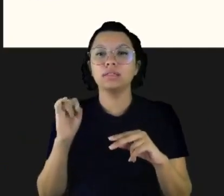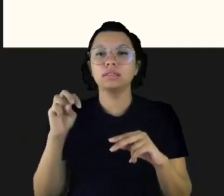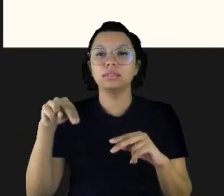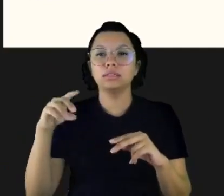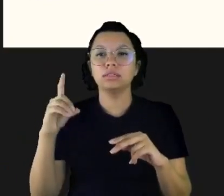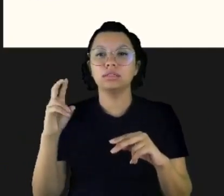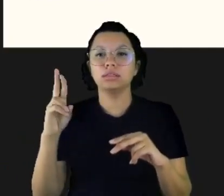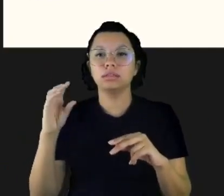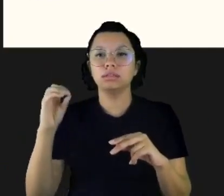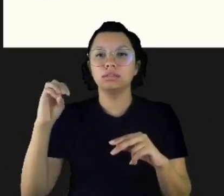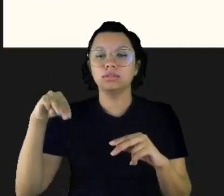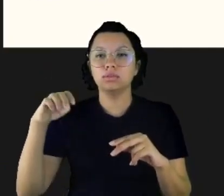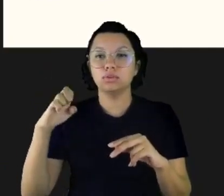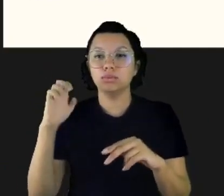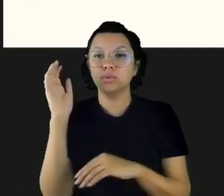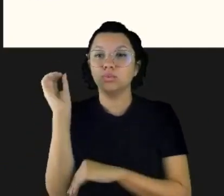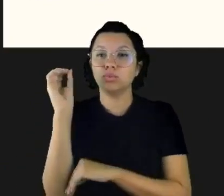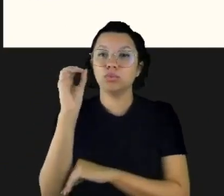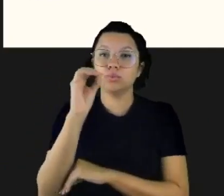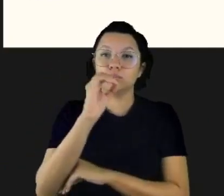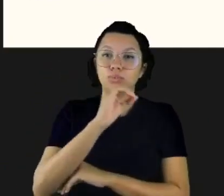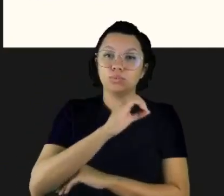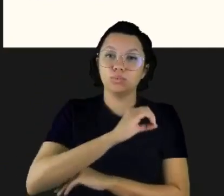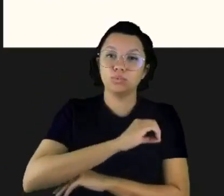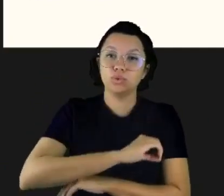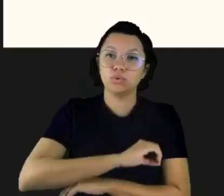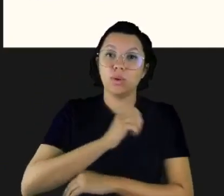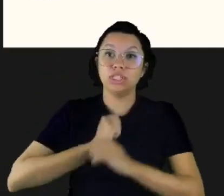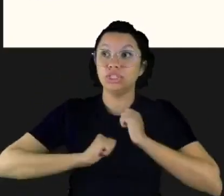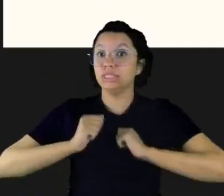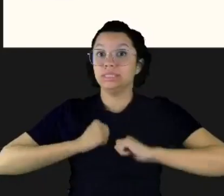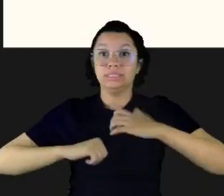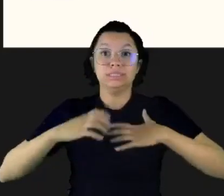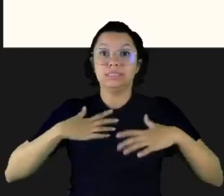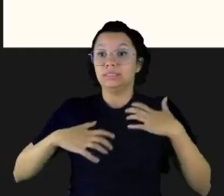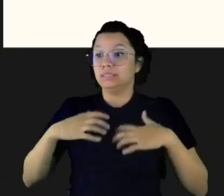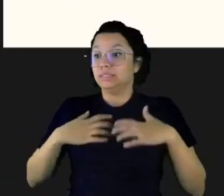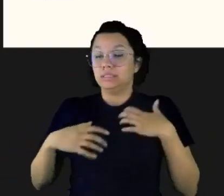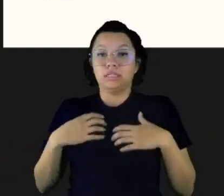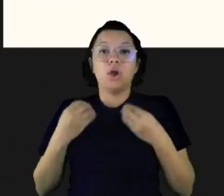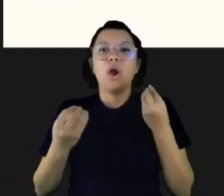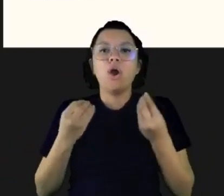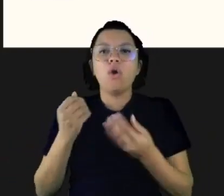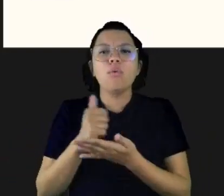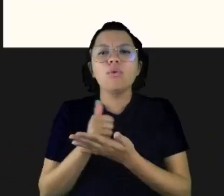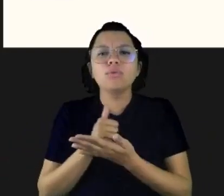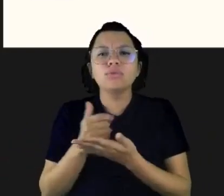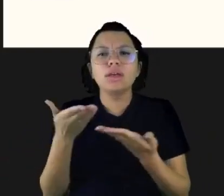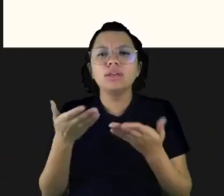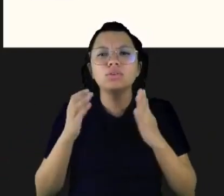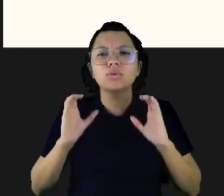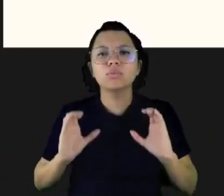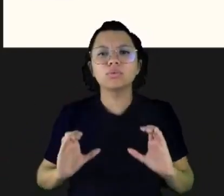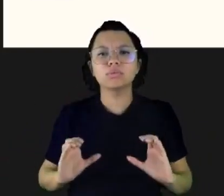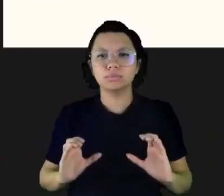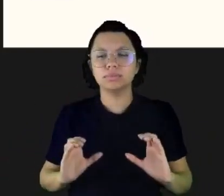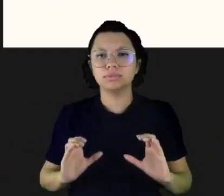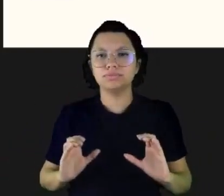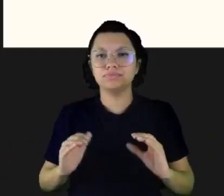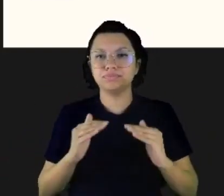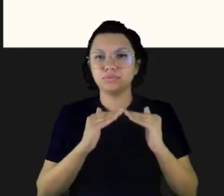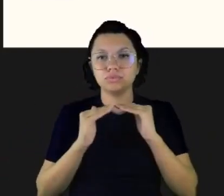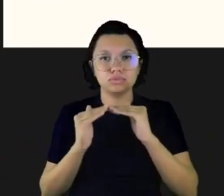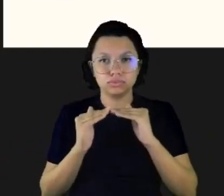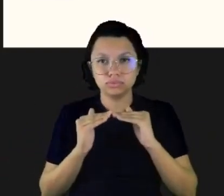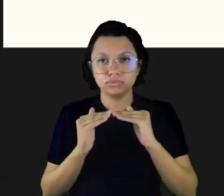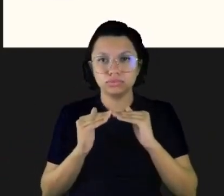vai entardecendo, a agitação é absurda. Como controlar esse comportamento mediante ali às